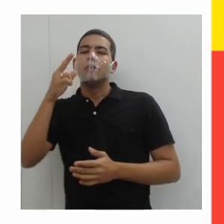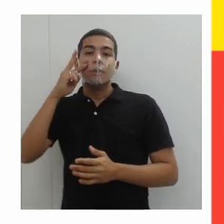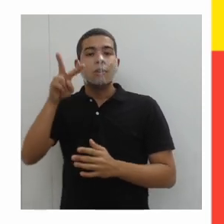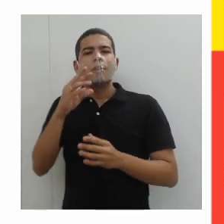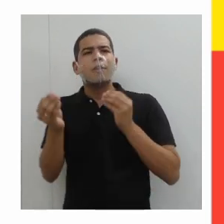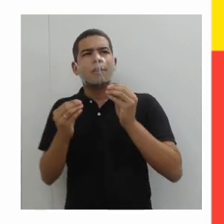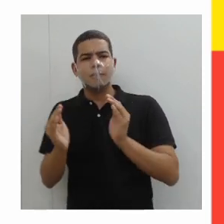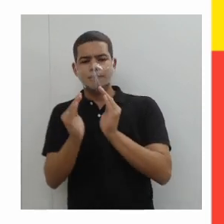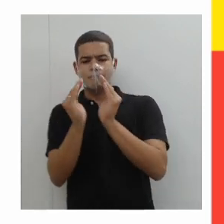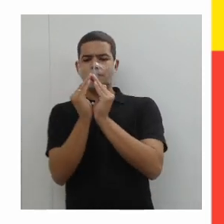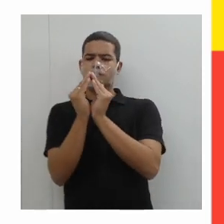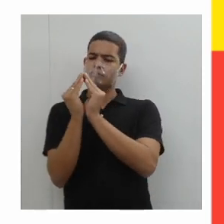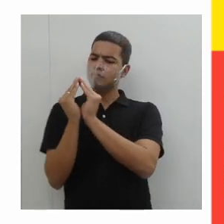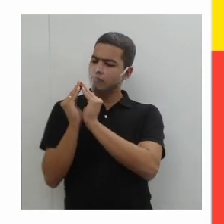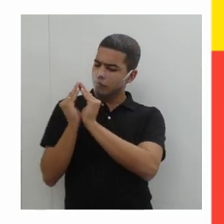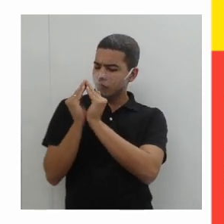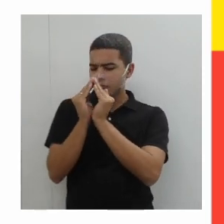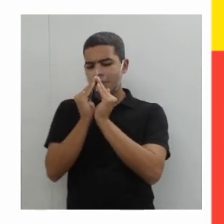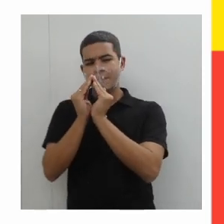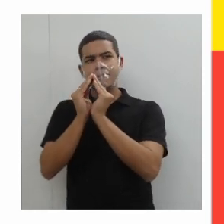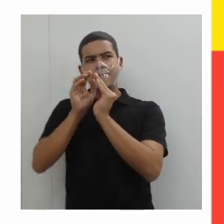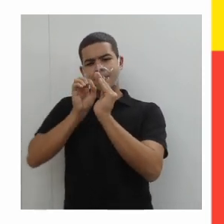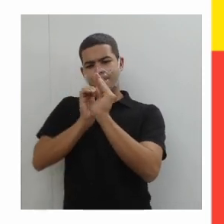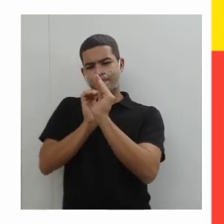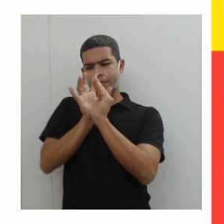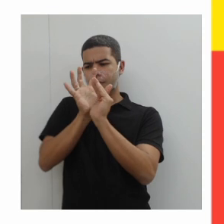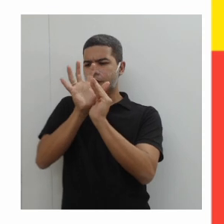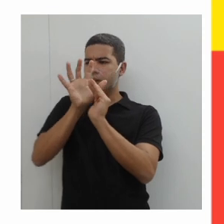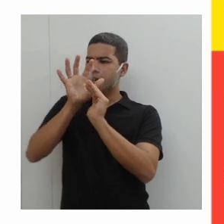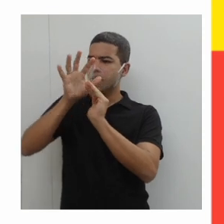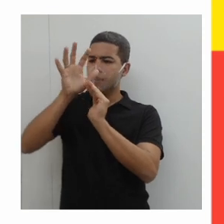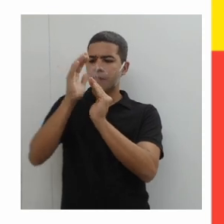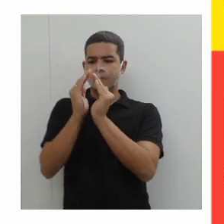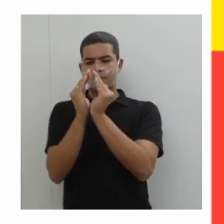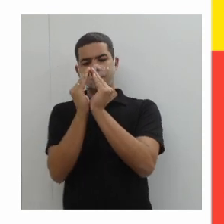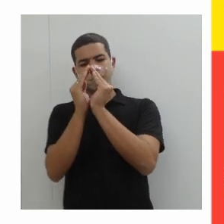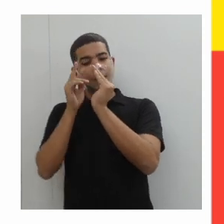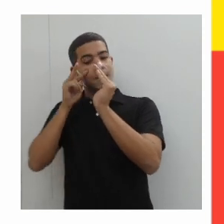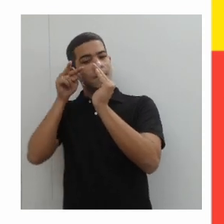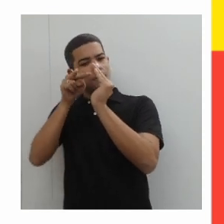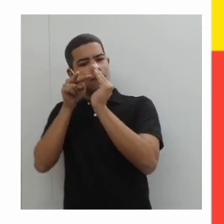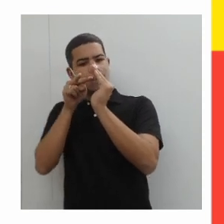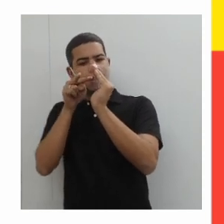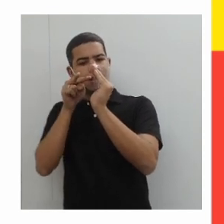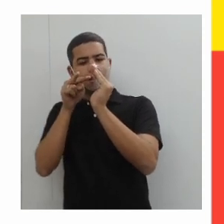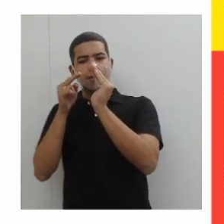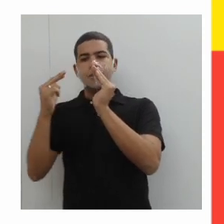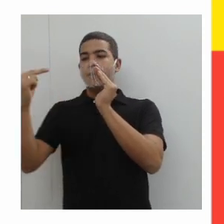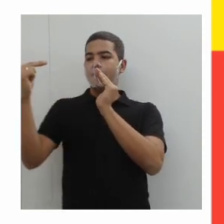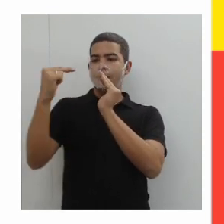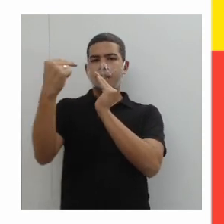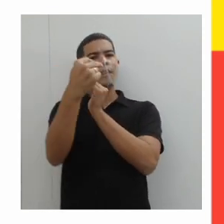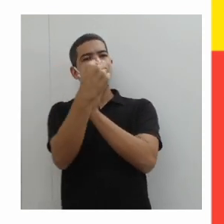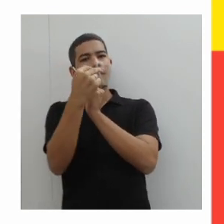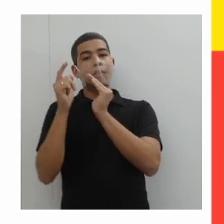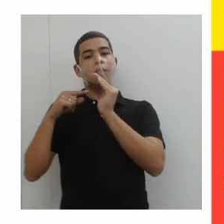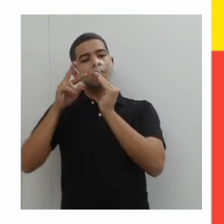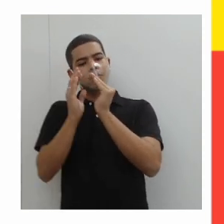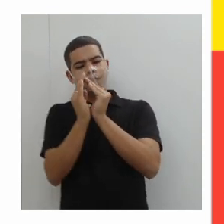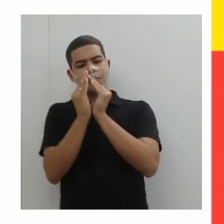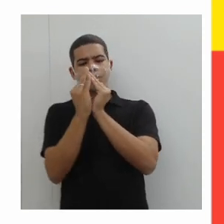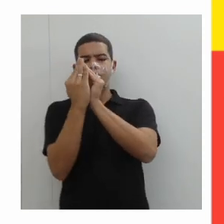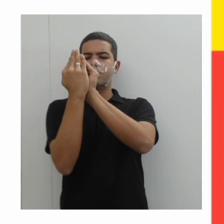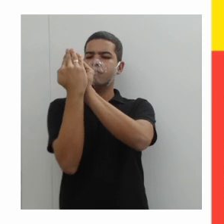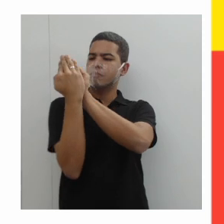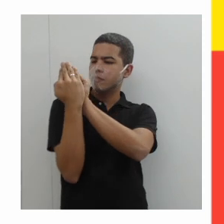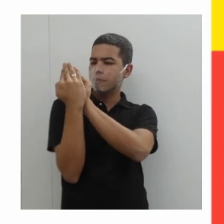posição que a gente olha, a gente vê uma imagem diferente. A gente está olhando por um outro prisma. Estranhar a realidade é a gente também